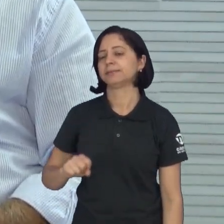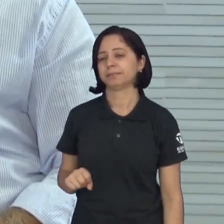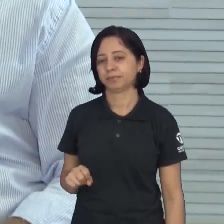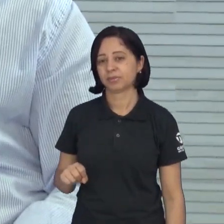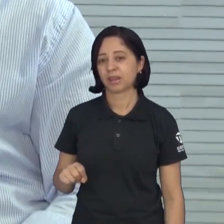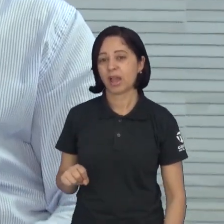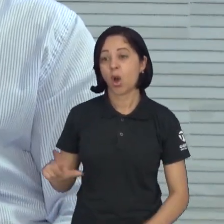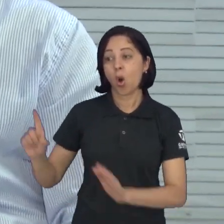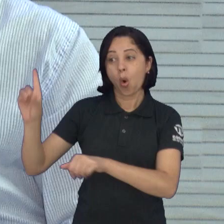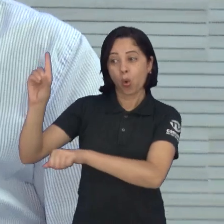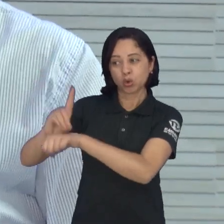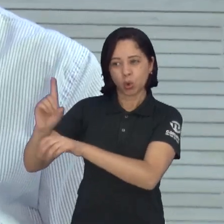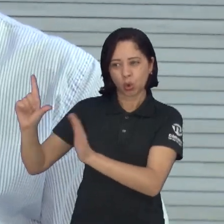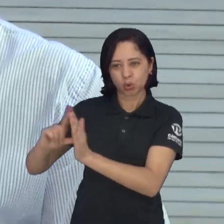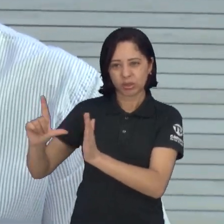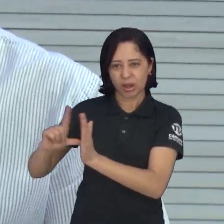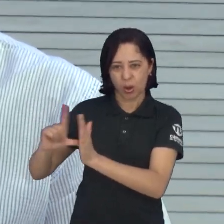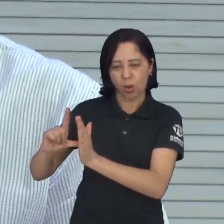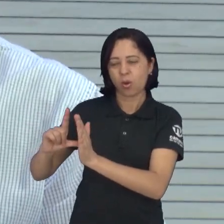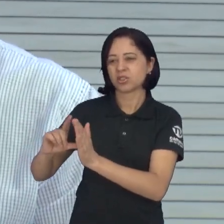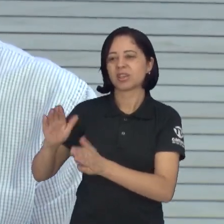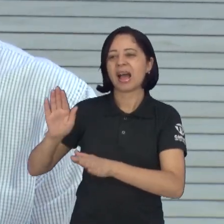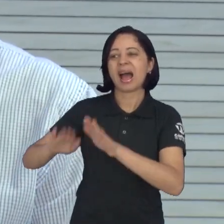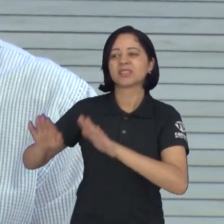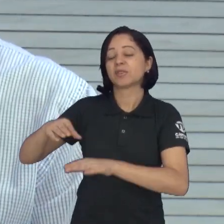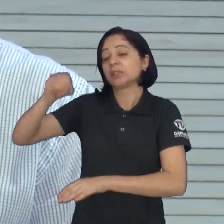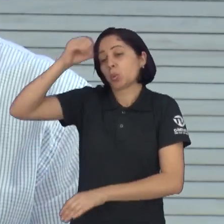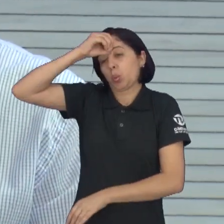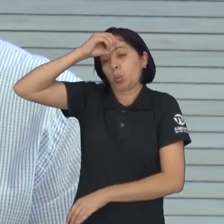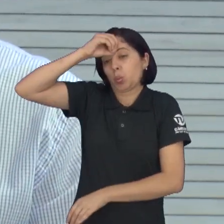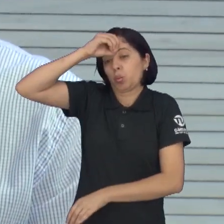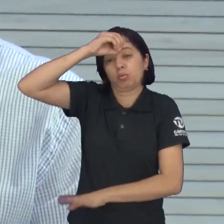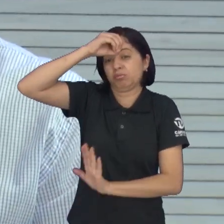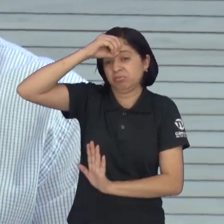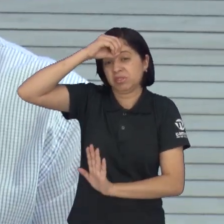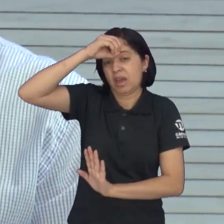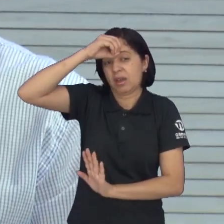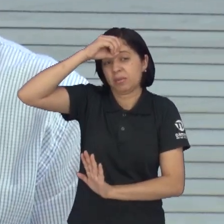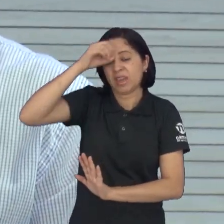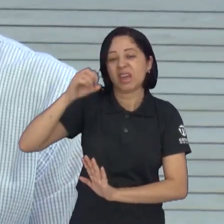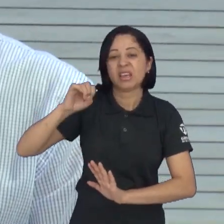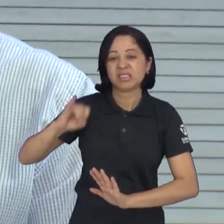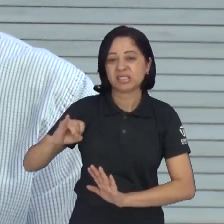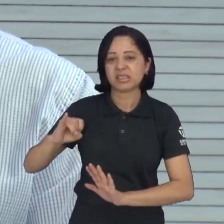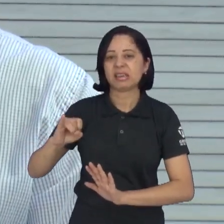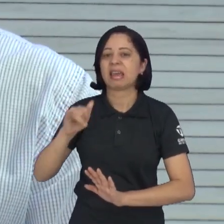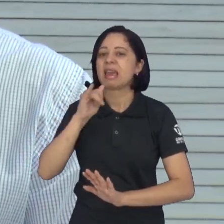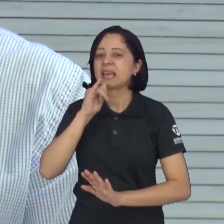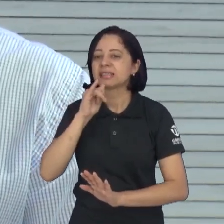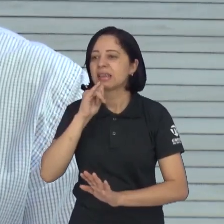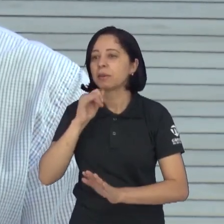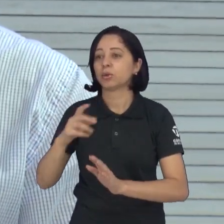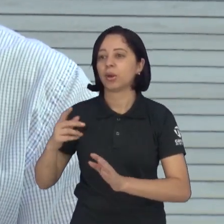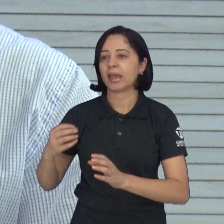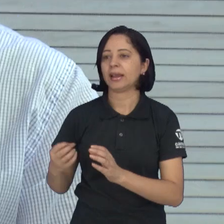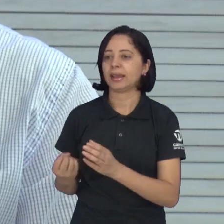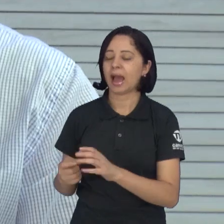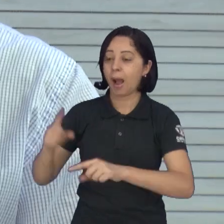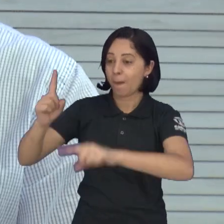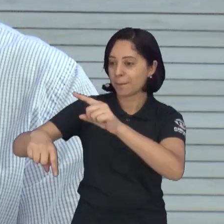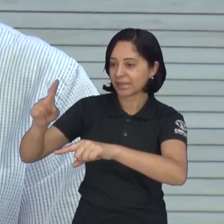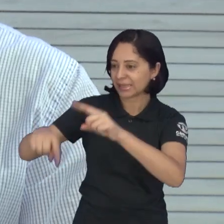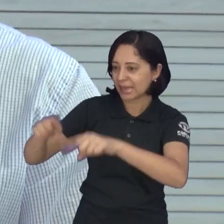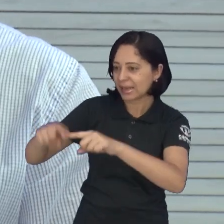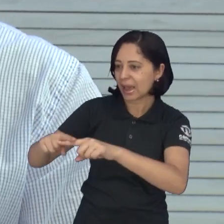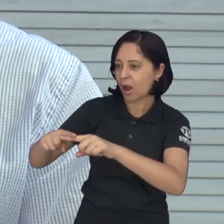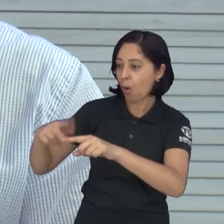comerciante muitas vezes ele não faz de má fé, é por desconhecimento mesmo. Então, se ele vai fazer um item como uma promoção, uma ponta de estoque ou